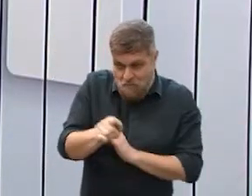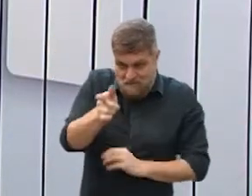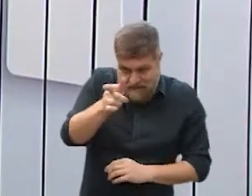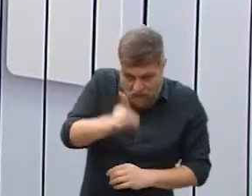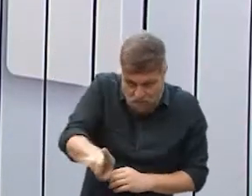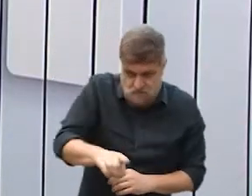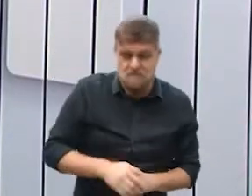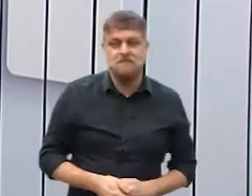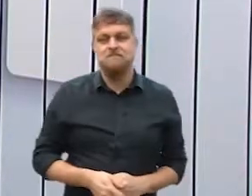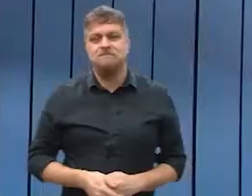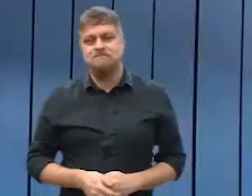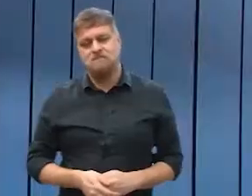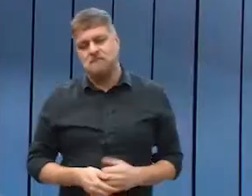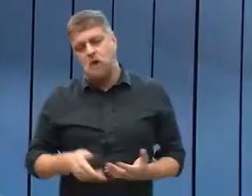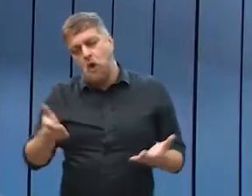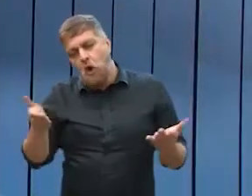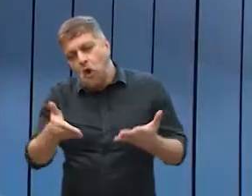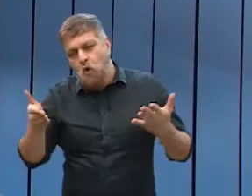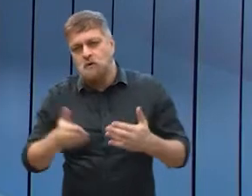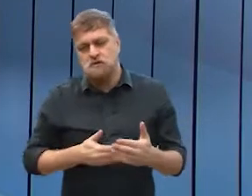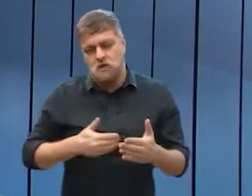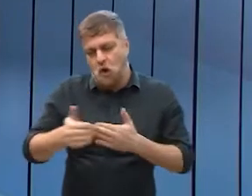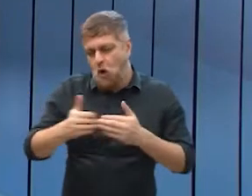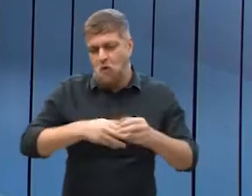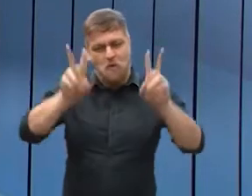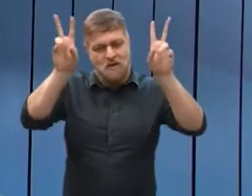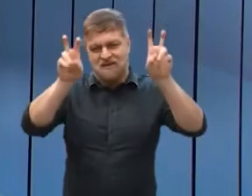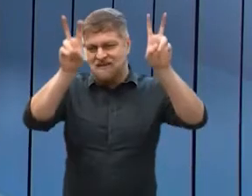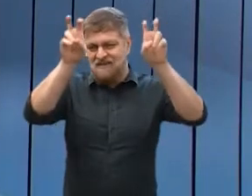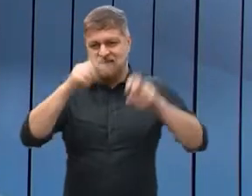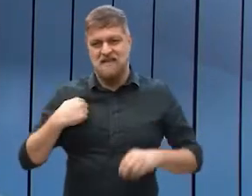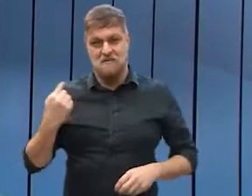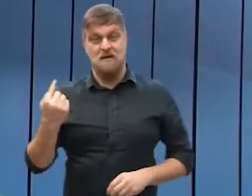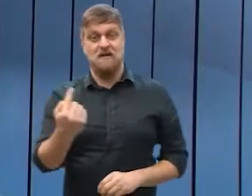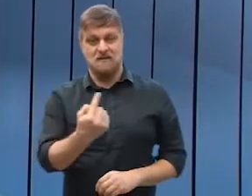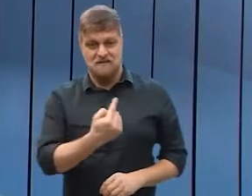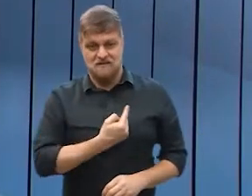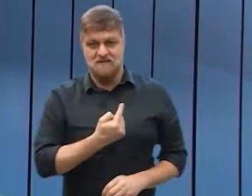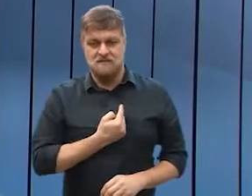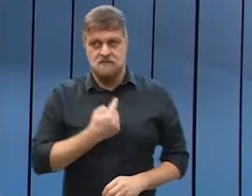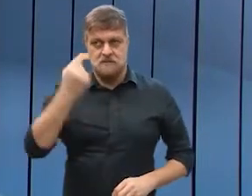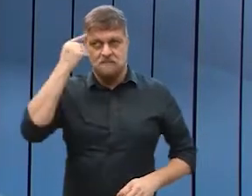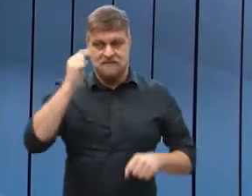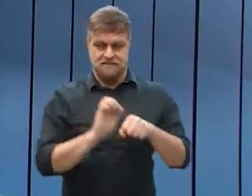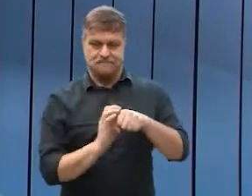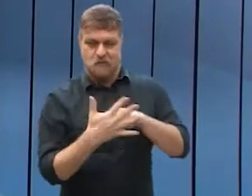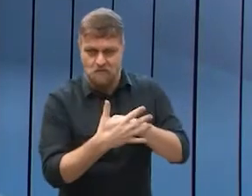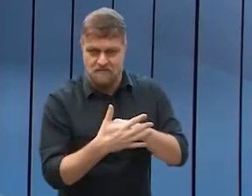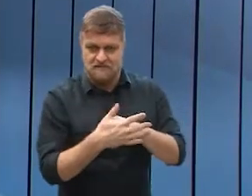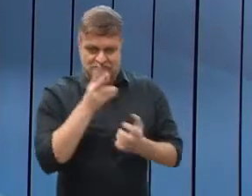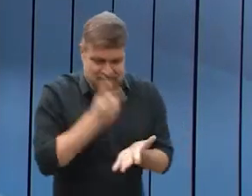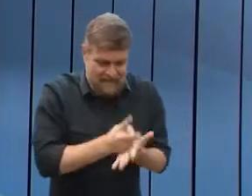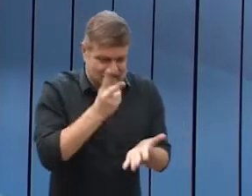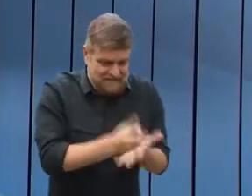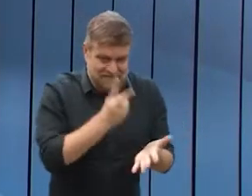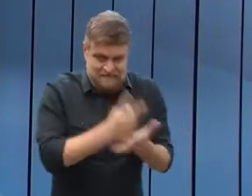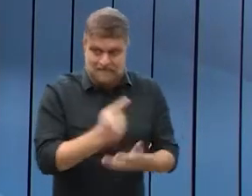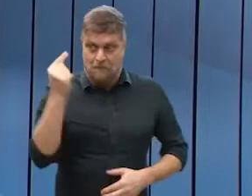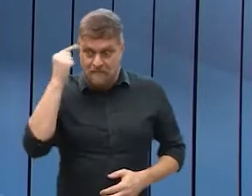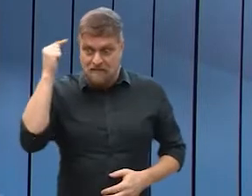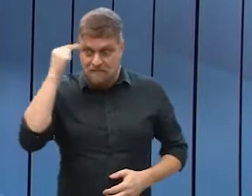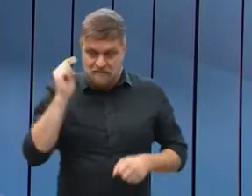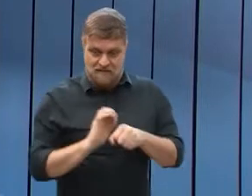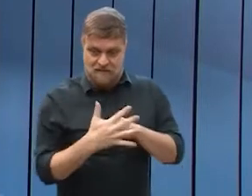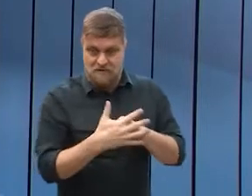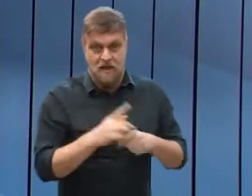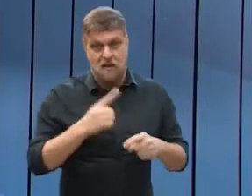é porque, claro, hoje qualquer assunto a gente acaba falando da pandemia, né? Não tem jeito, porque ela